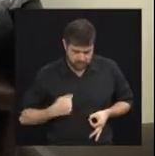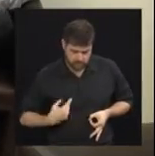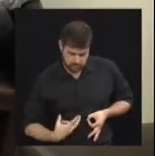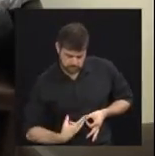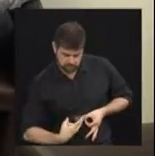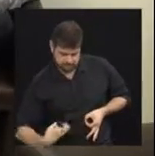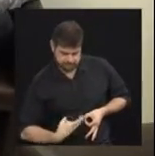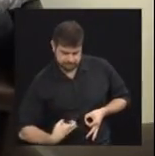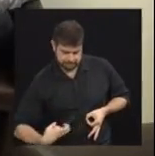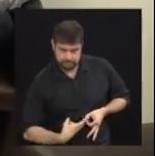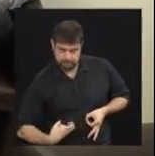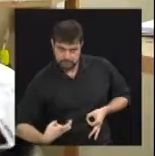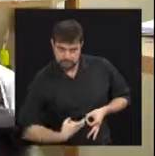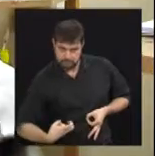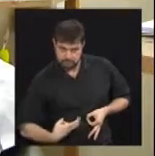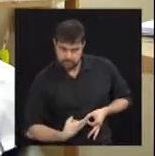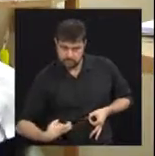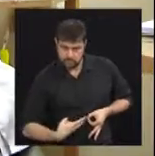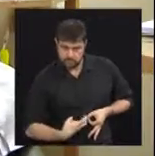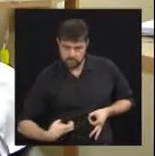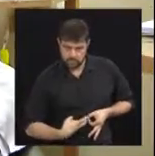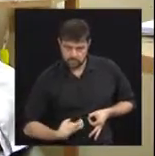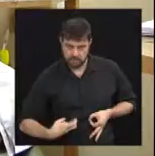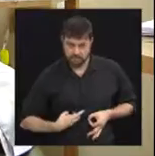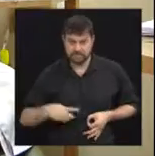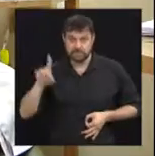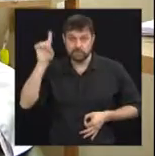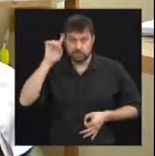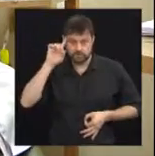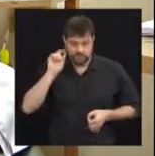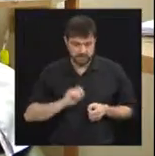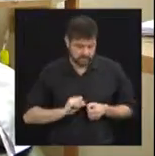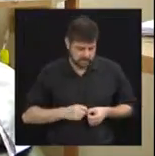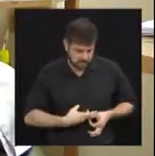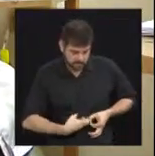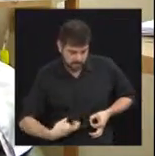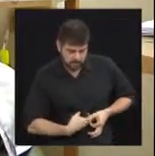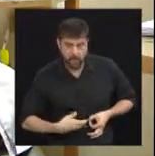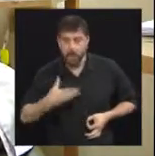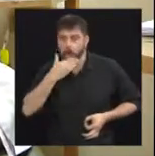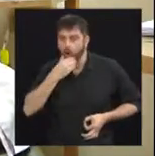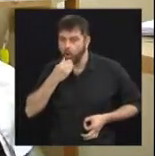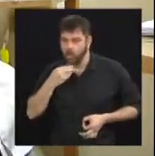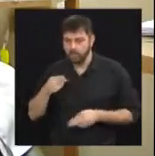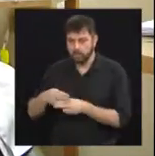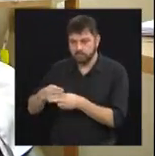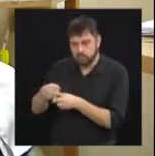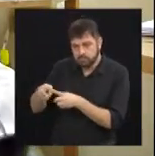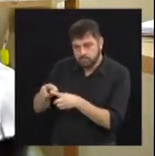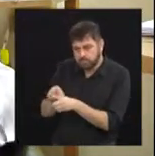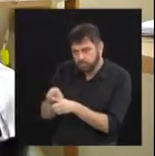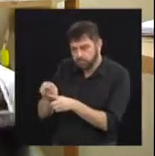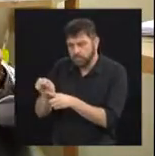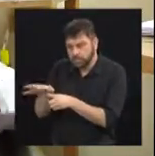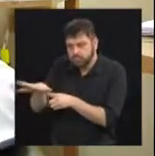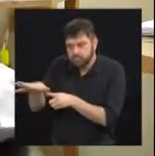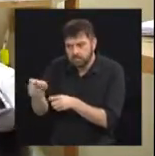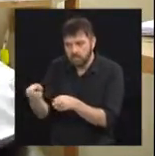coletamos esses óvulos e nesse mesmo dia da coleta dos óvulos, o homem colhe o sêmen.